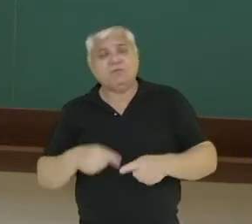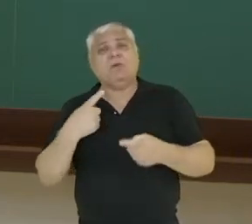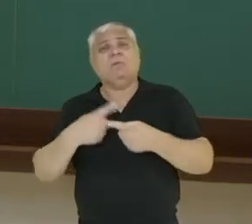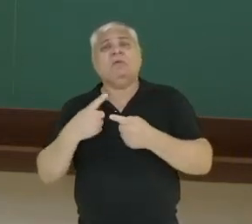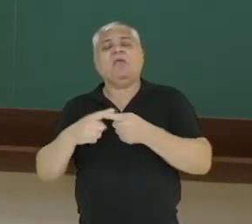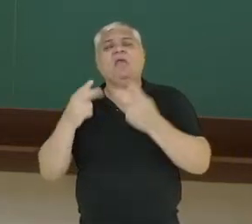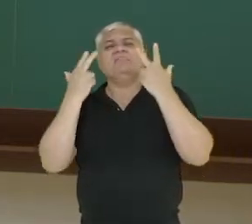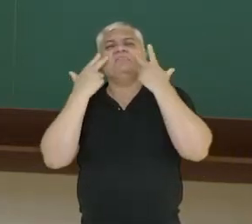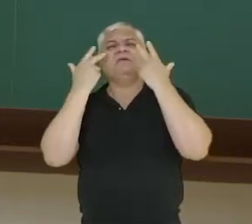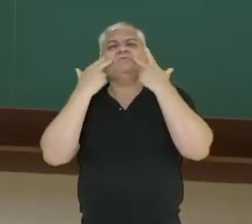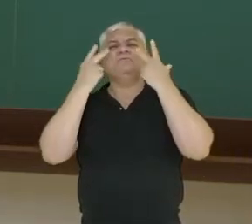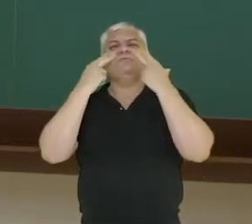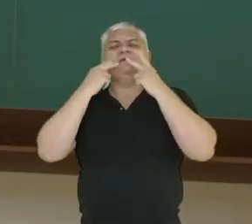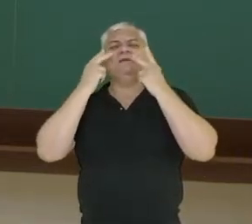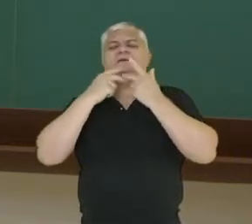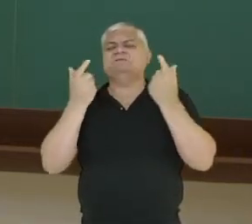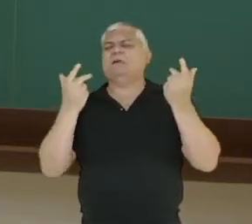ela é